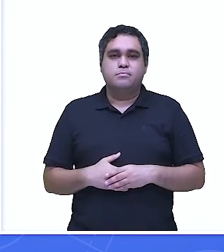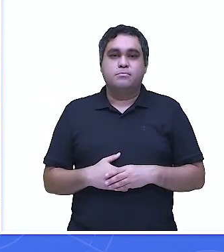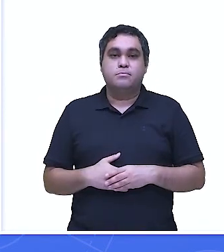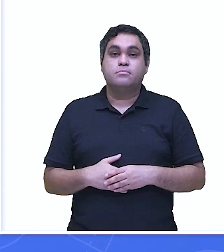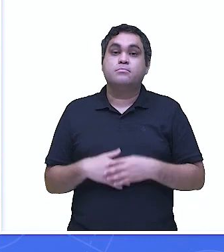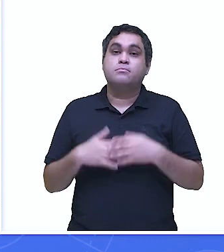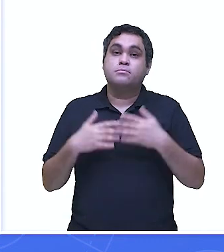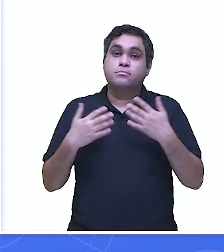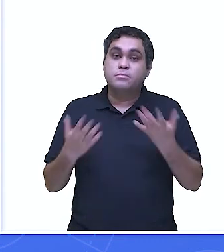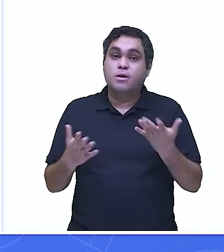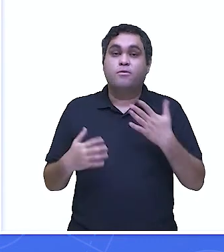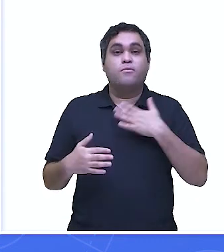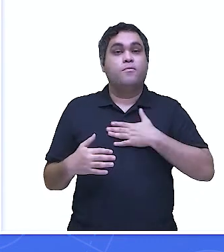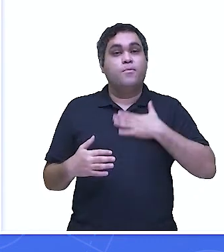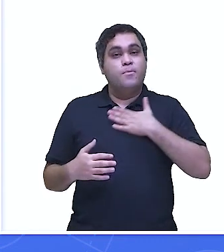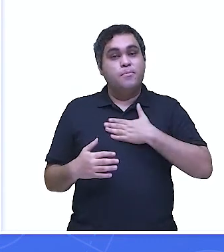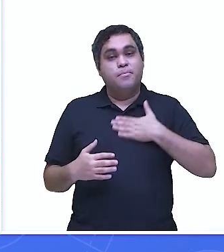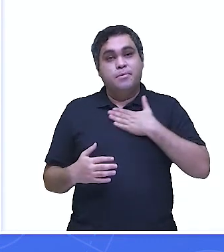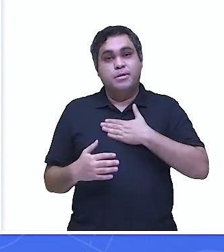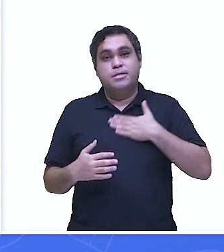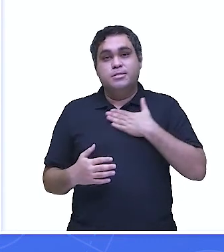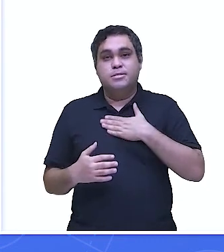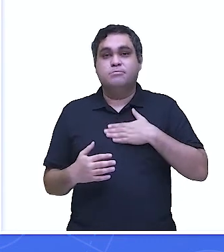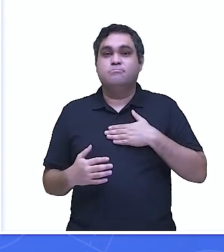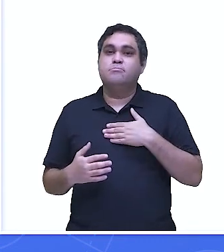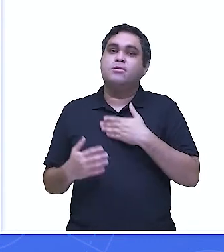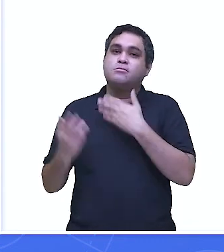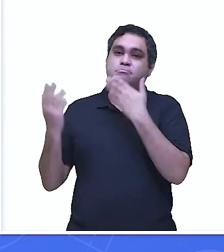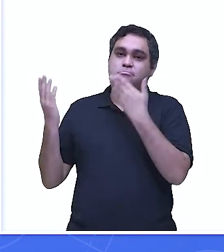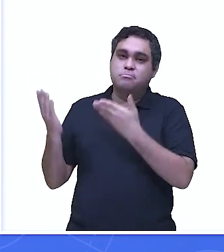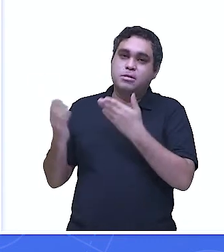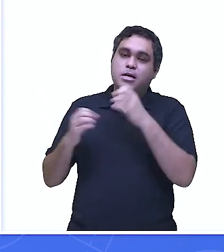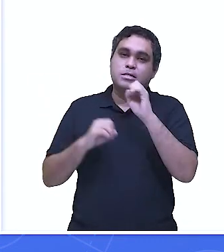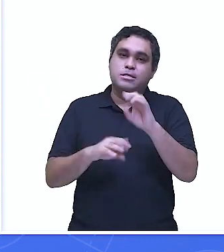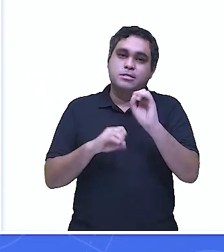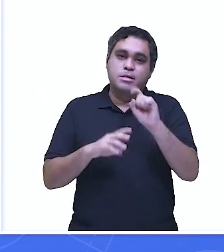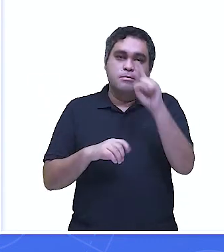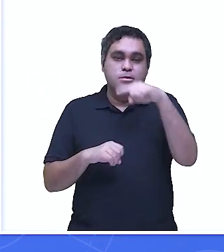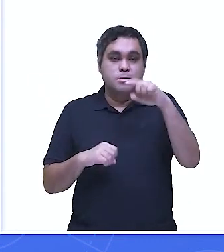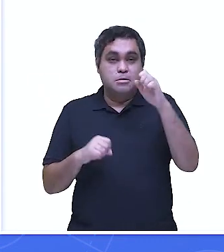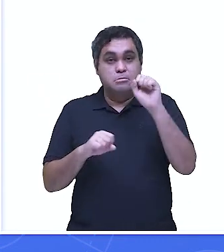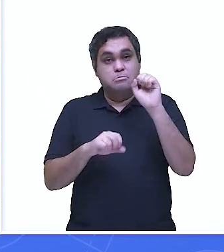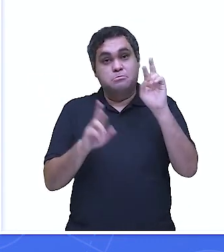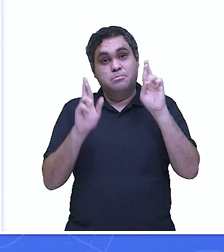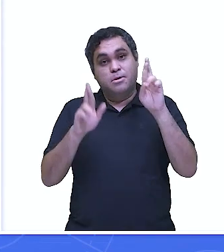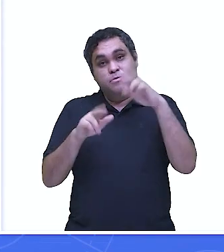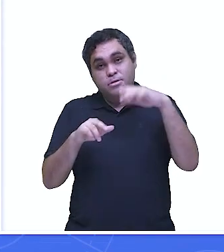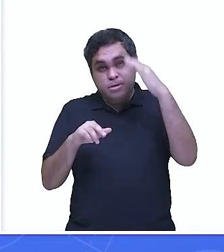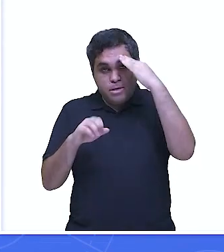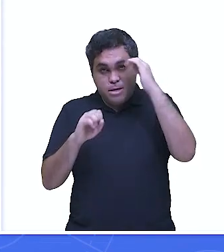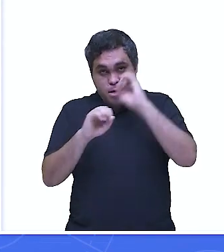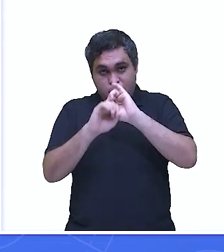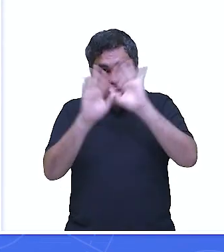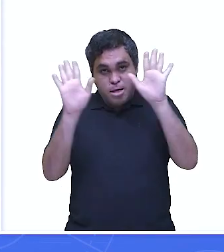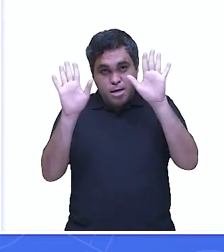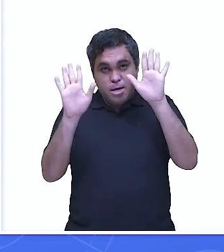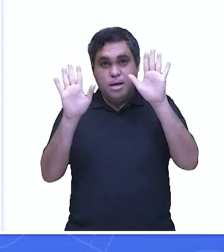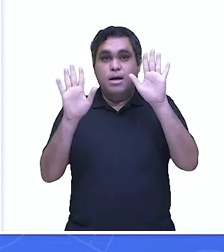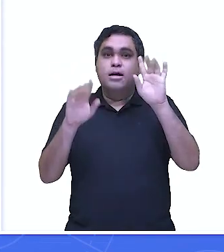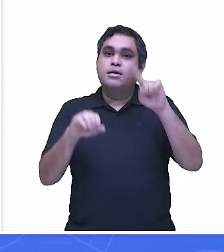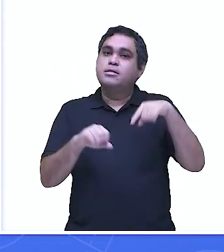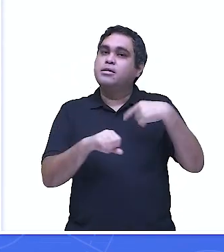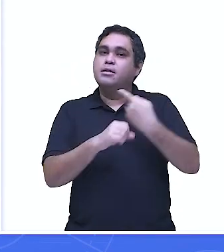Então, pessoal, foi um prazer trazer para vocês esse conhecimento. Eu espero que vocês tenham compreendido e a gente se vê em uma